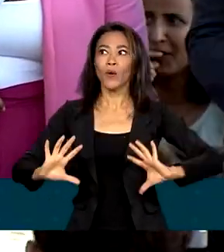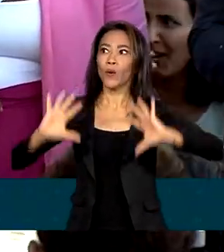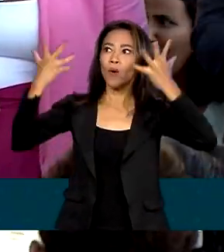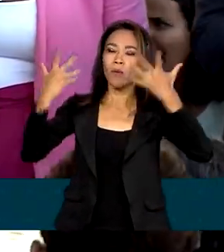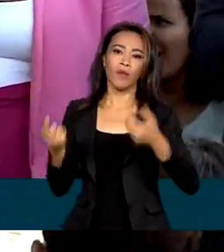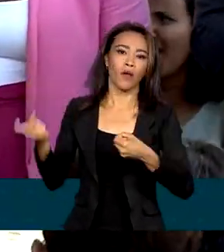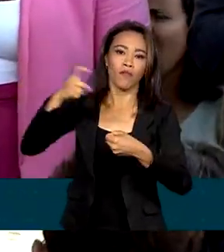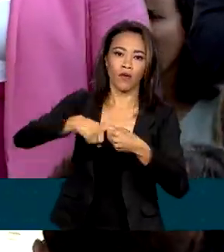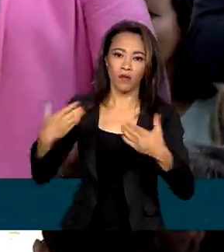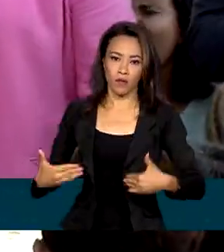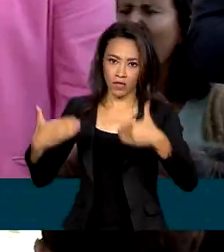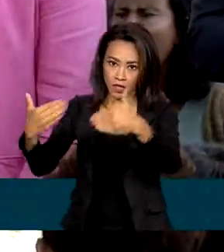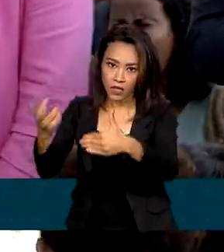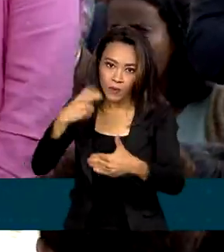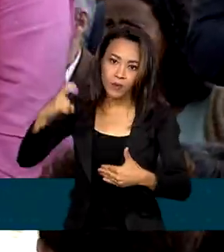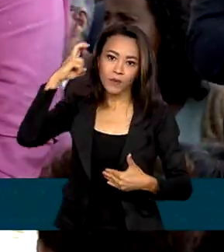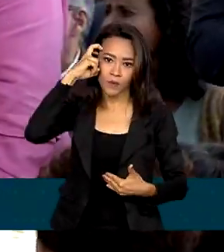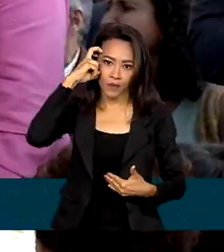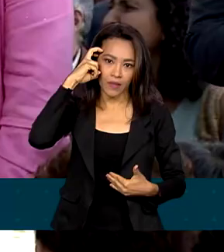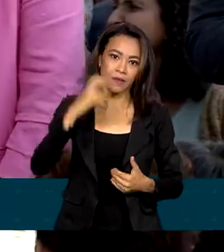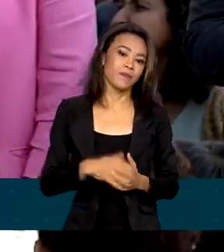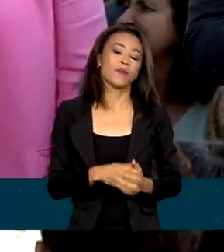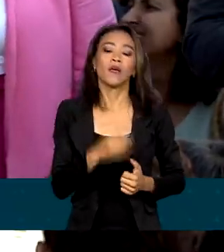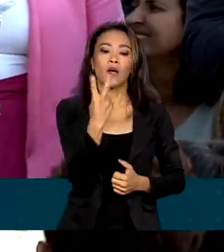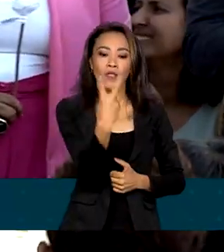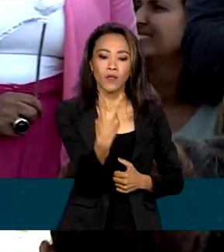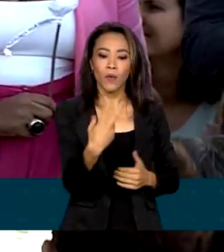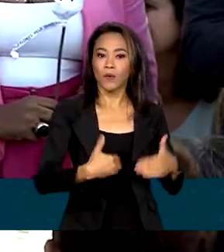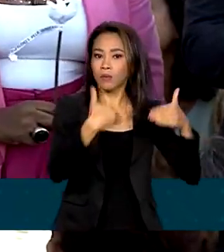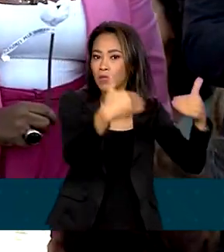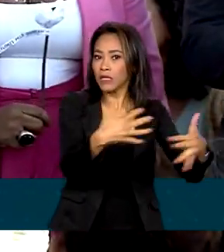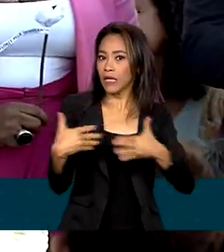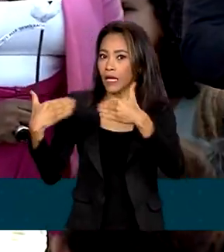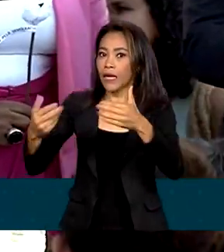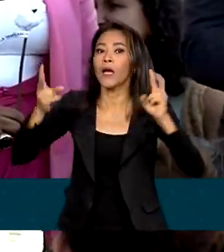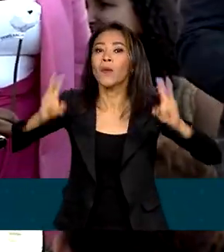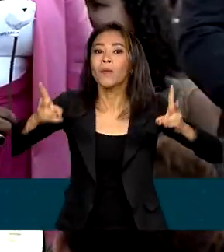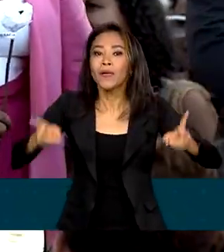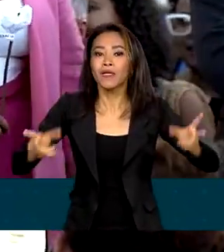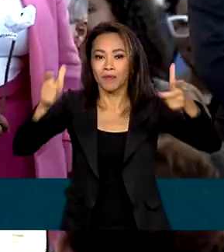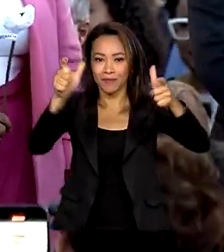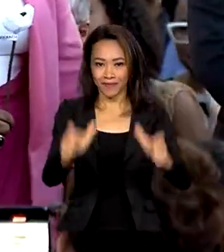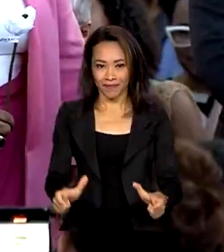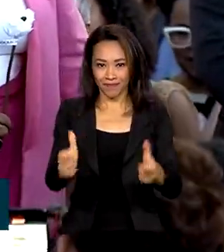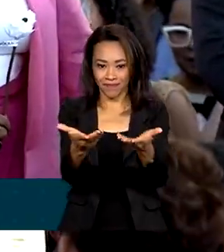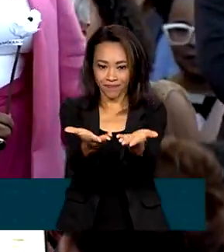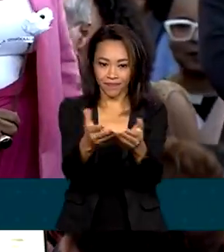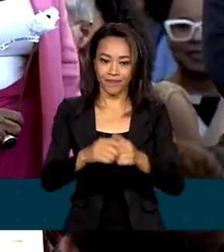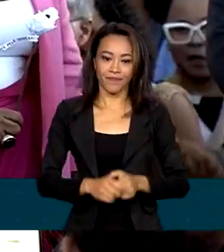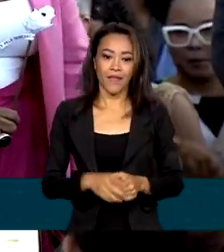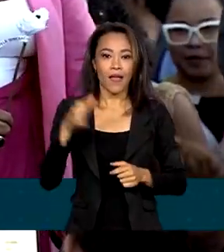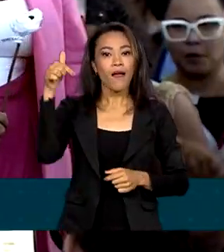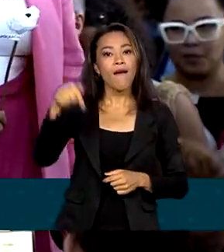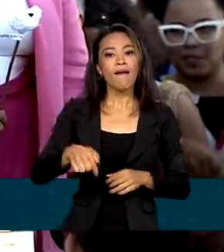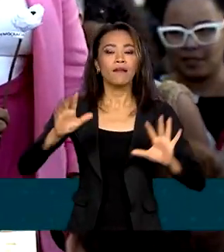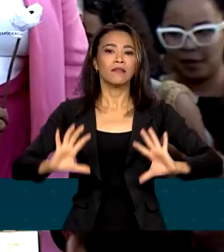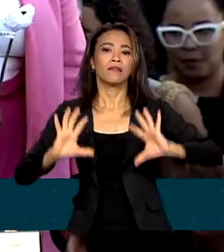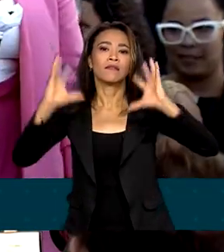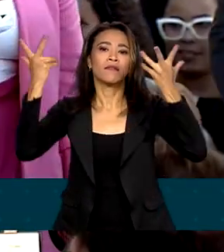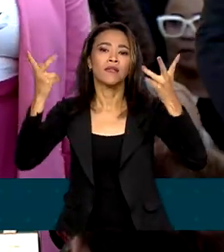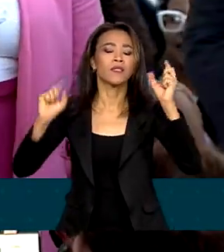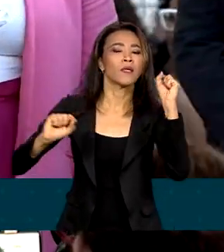da Cultura. As duas pastas compartilham o mesmo prédio. Essa festa aqui é a festa